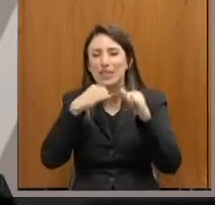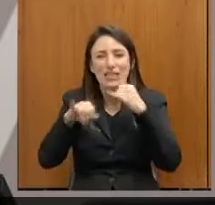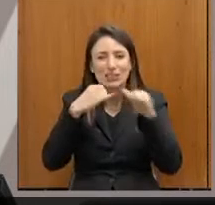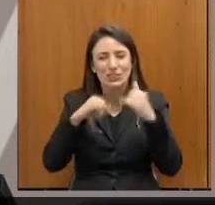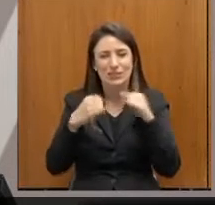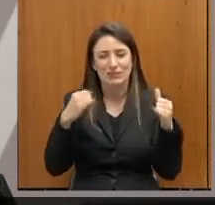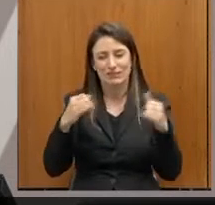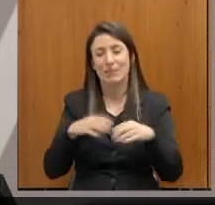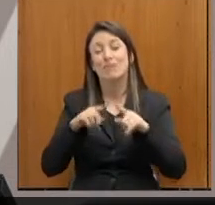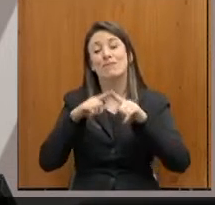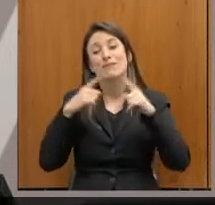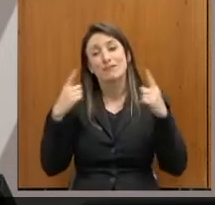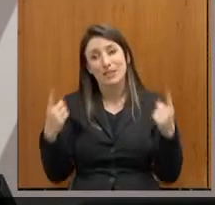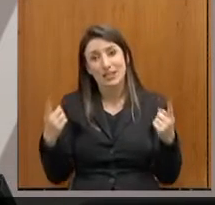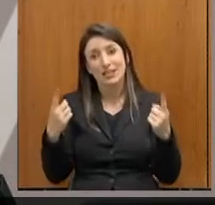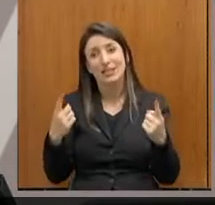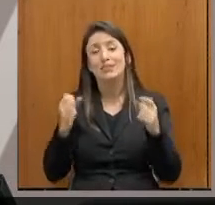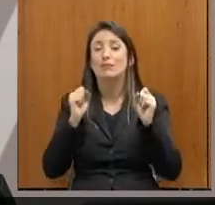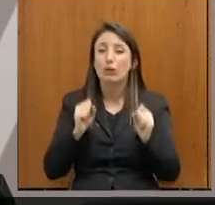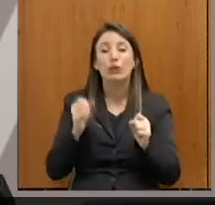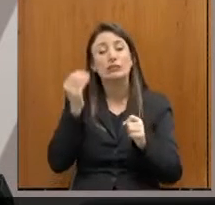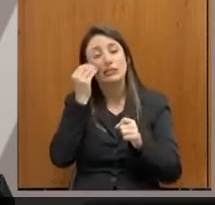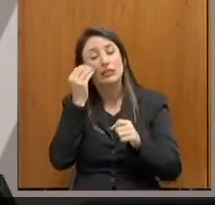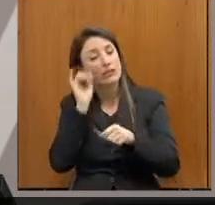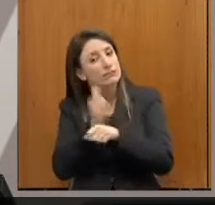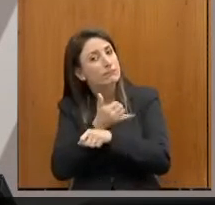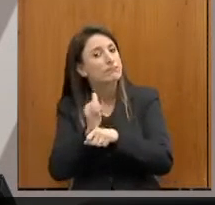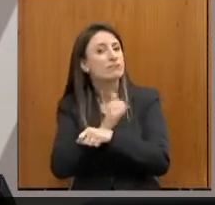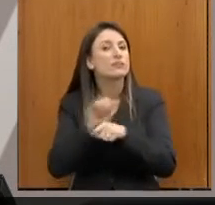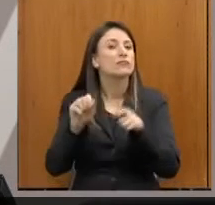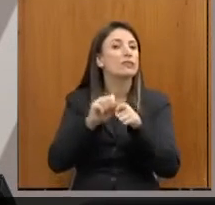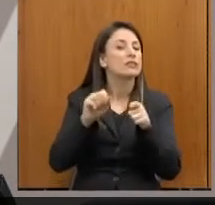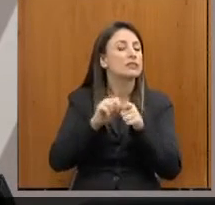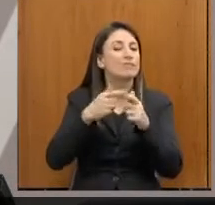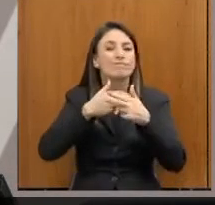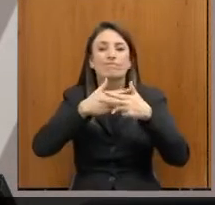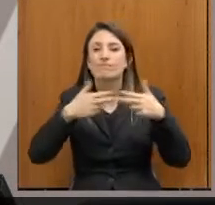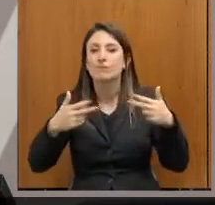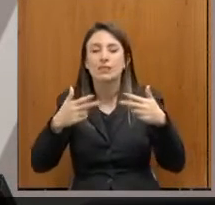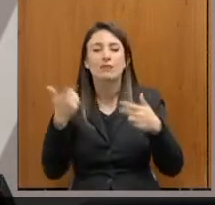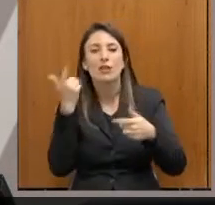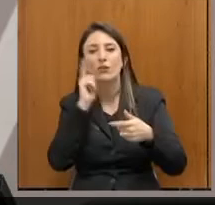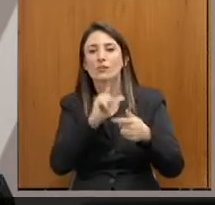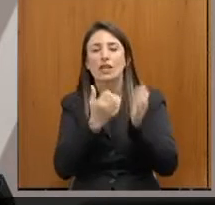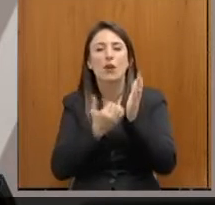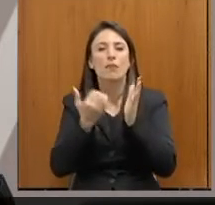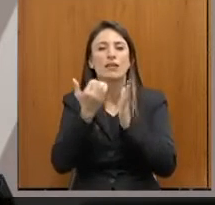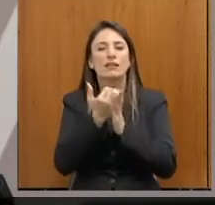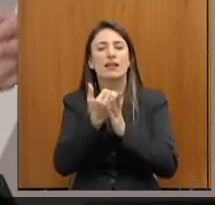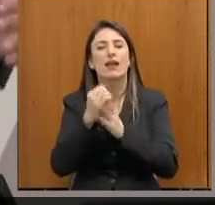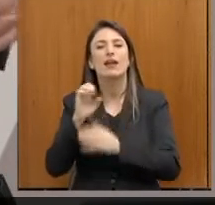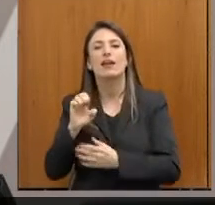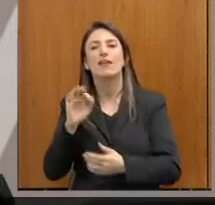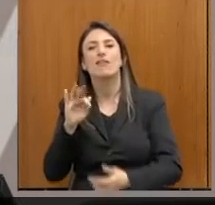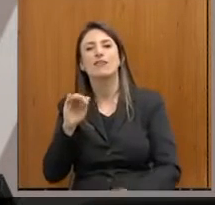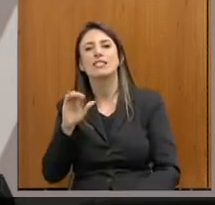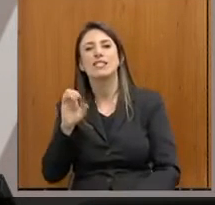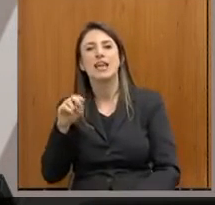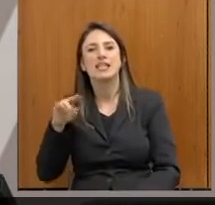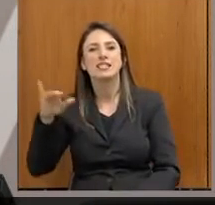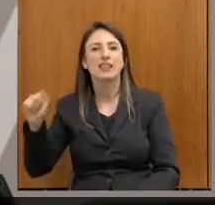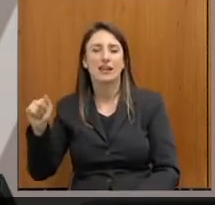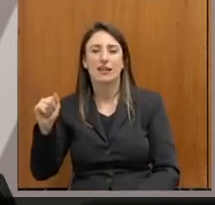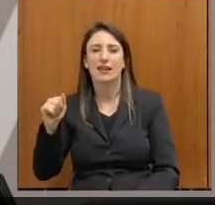por outro lado medidas podem ser feitas para aumentar a eficiência energética de maneira que a própria